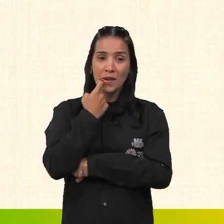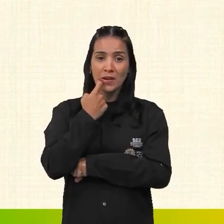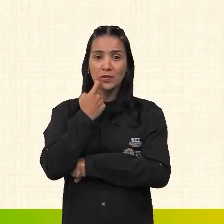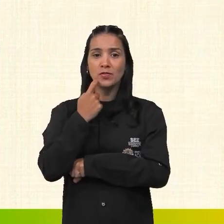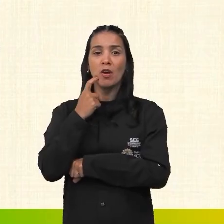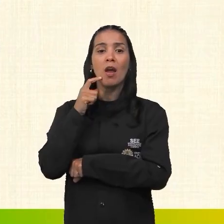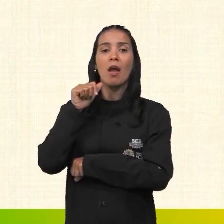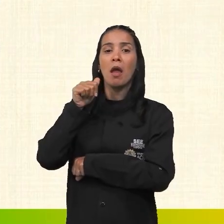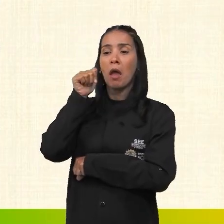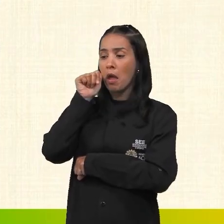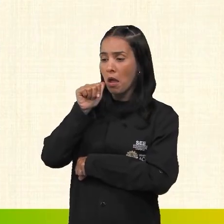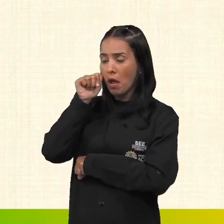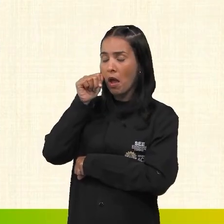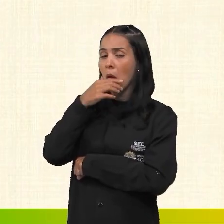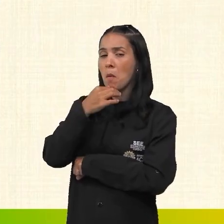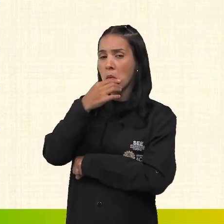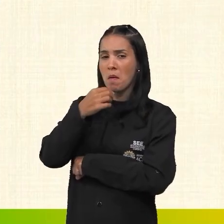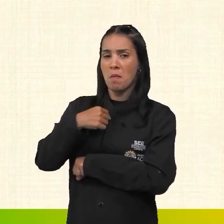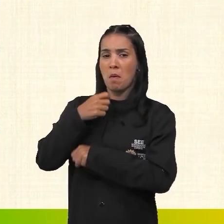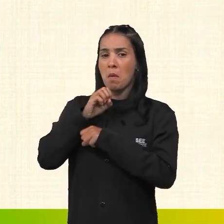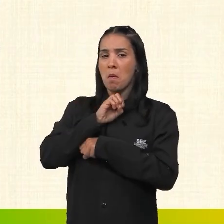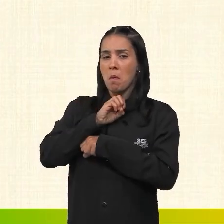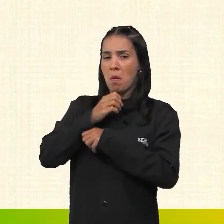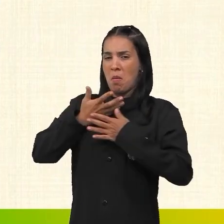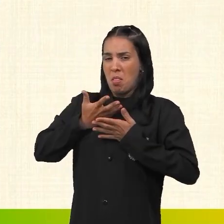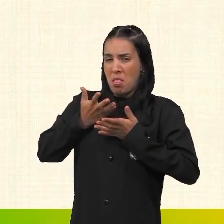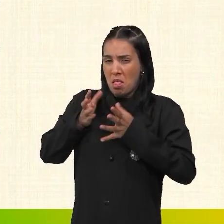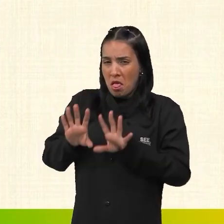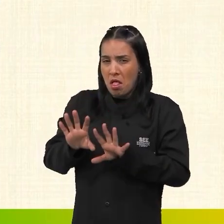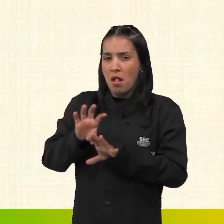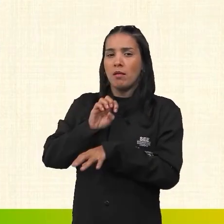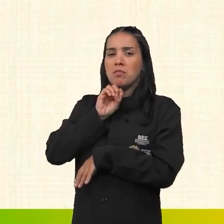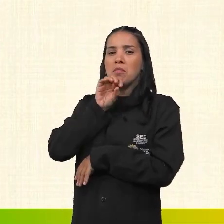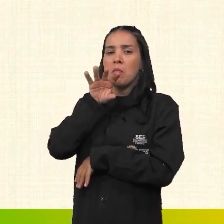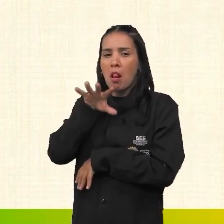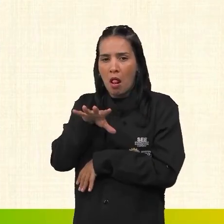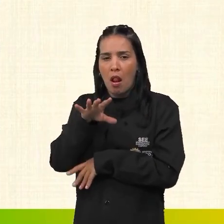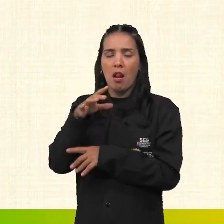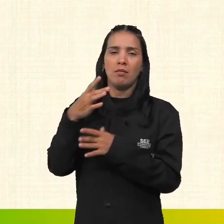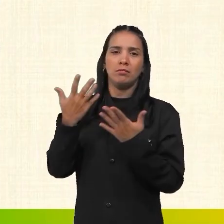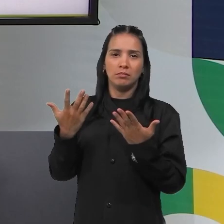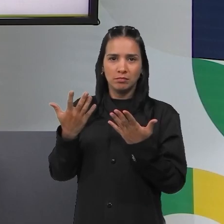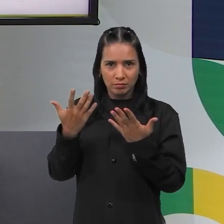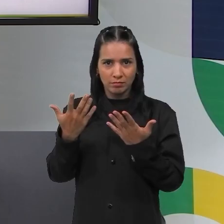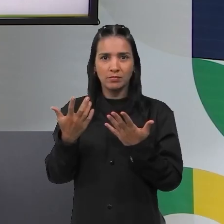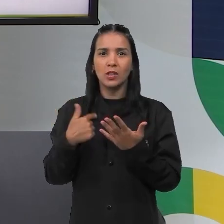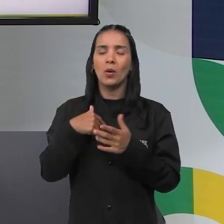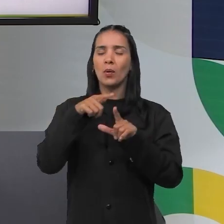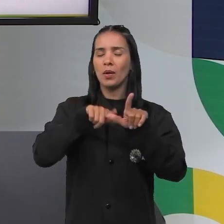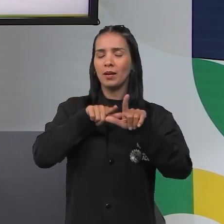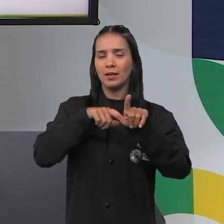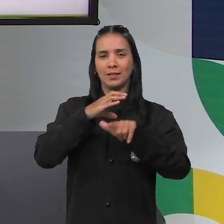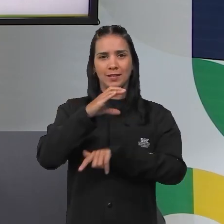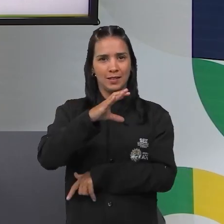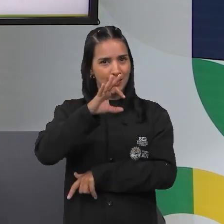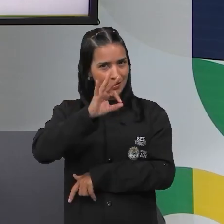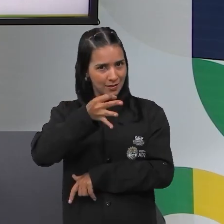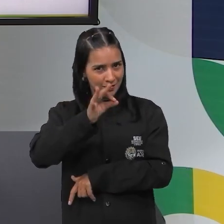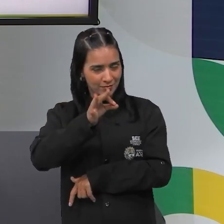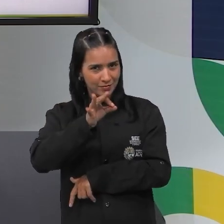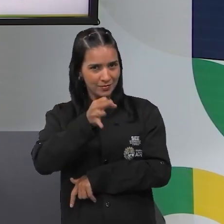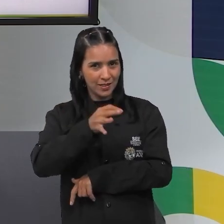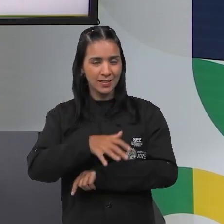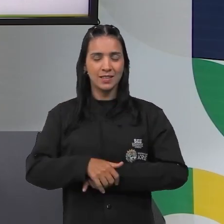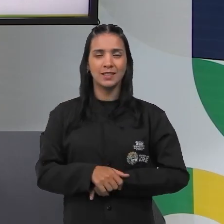alimento. Então, por isso que ele vai expressar a sua reação de nojo. Então, letra C é o nosso gabarito